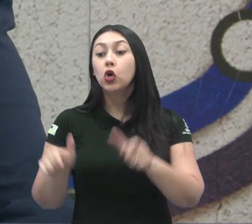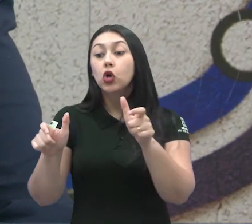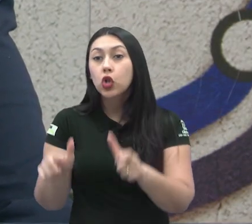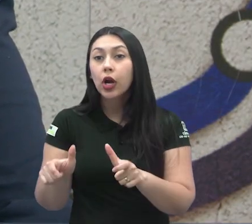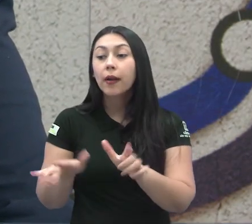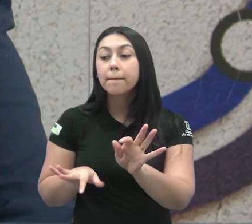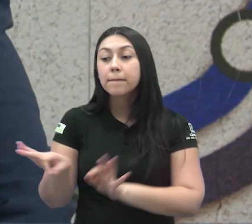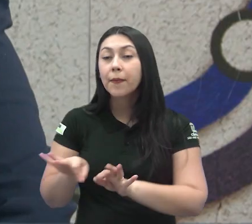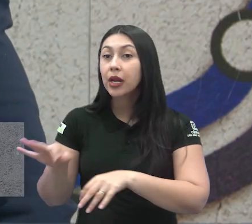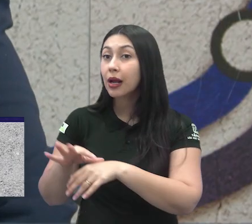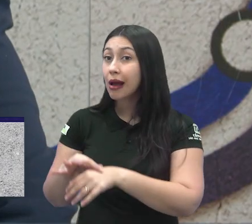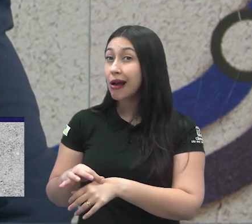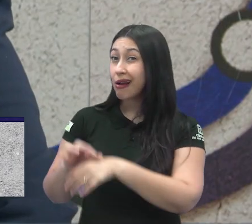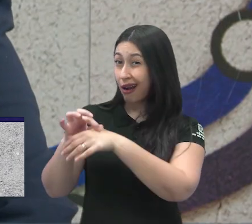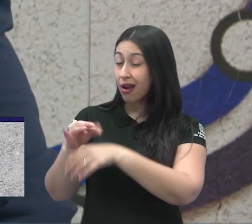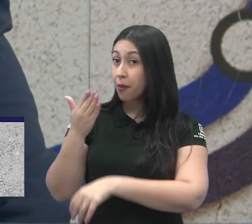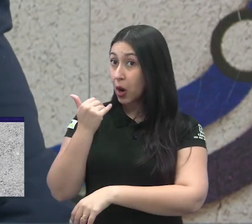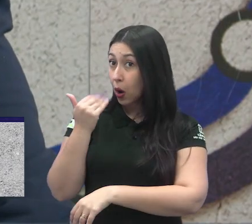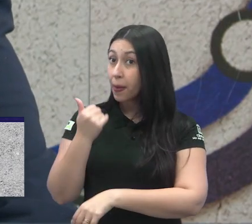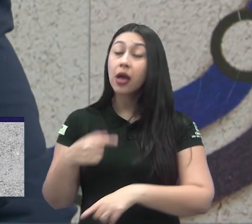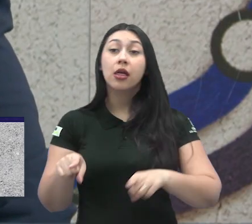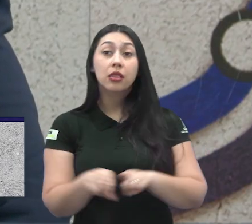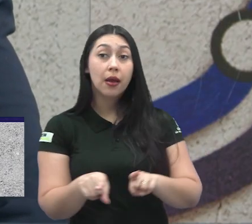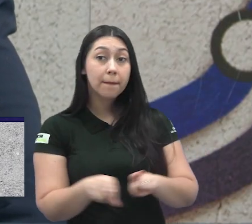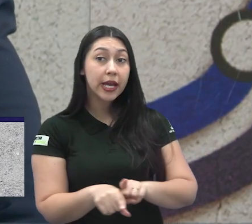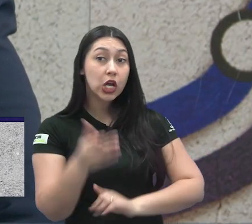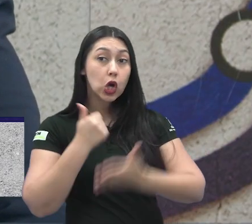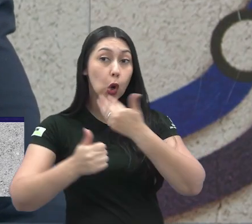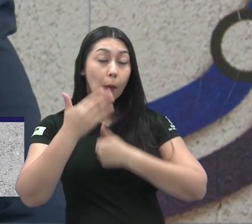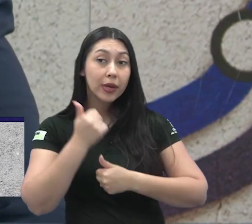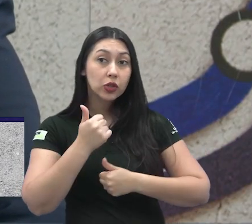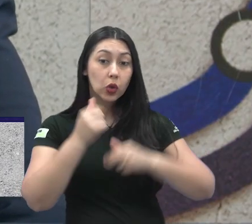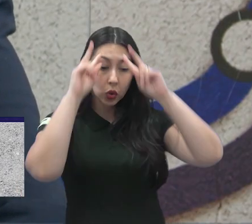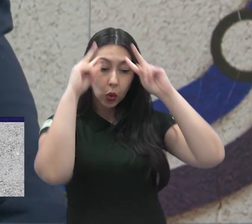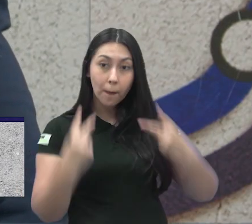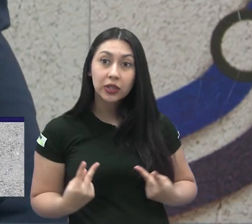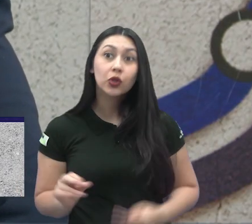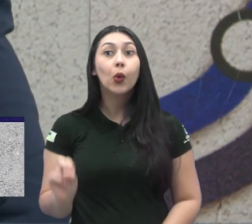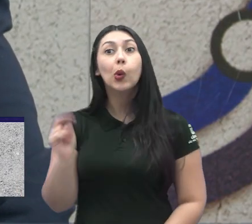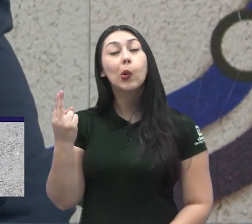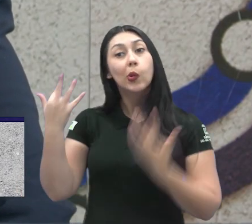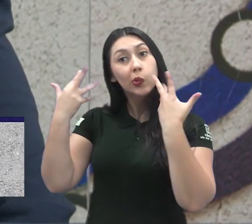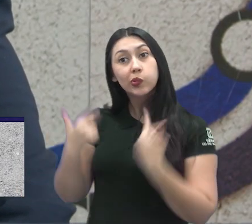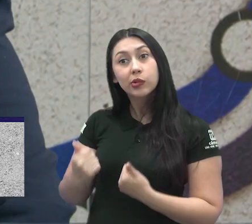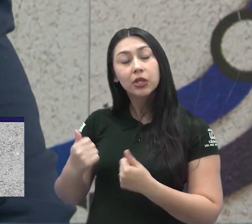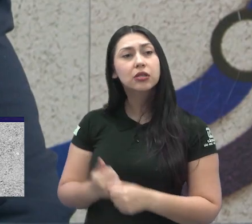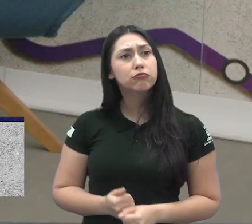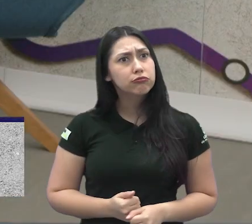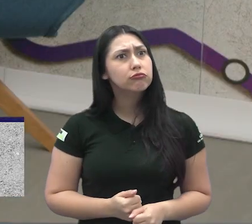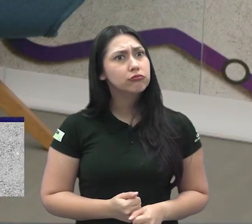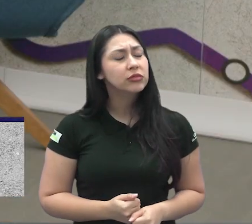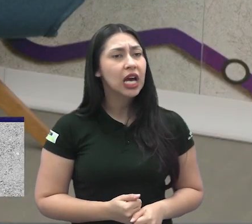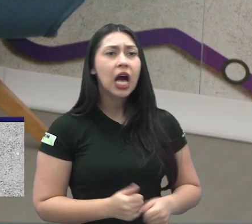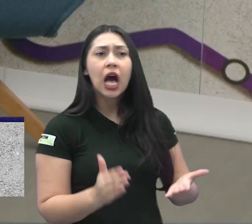carne, na produção de alimentos tanto para humanos quanto para animais. Que bacana.